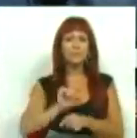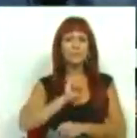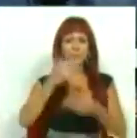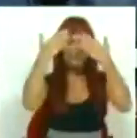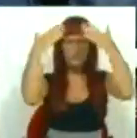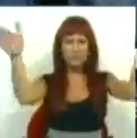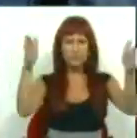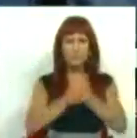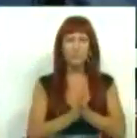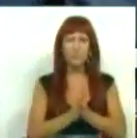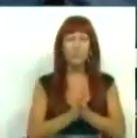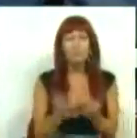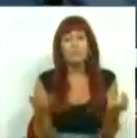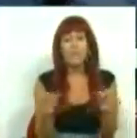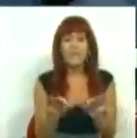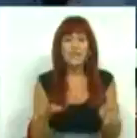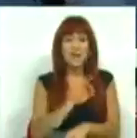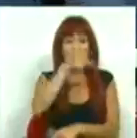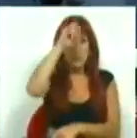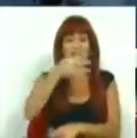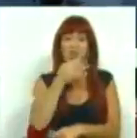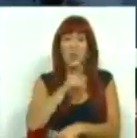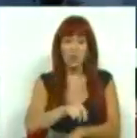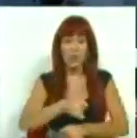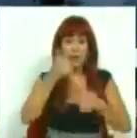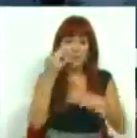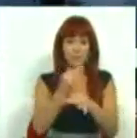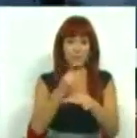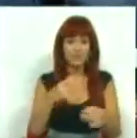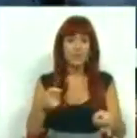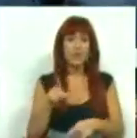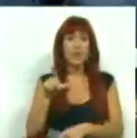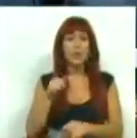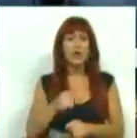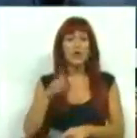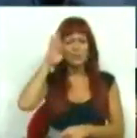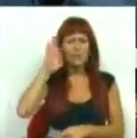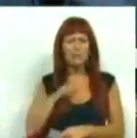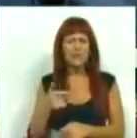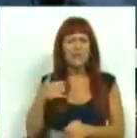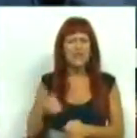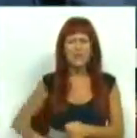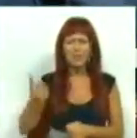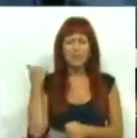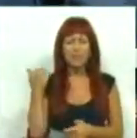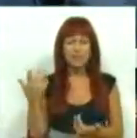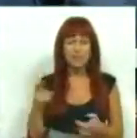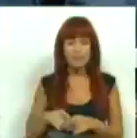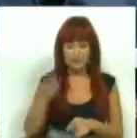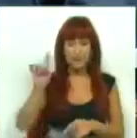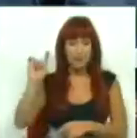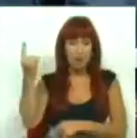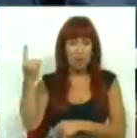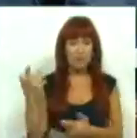nossa democracia. Aliás, como o Sr. Ministro também referiu na cerimónia da Liga dos Combatentes na passada sexta-feira. Se